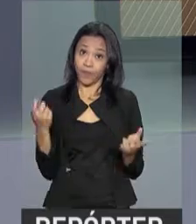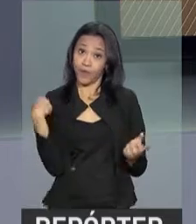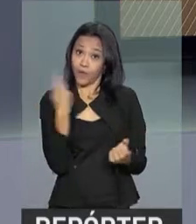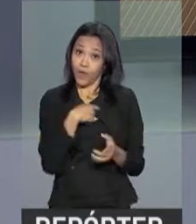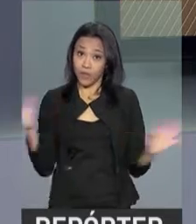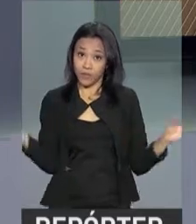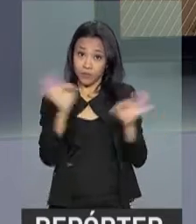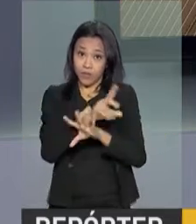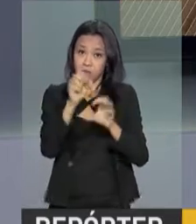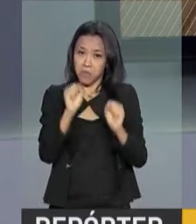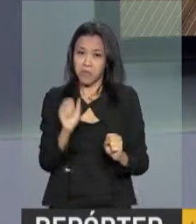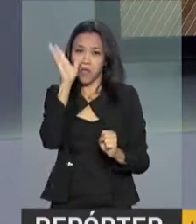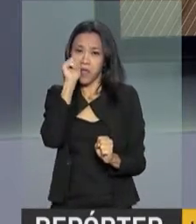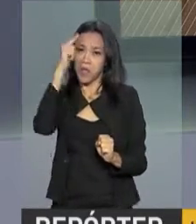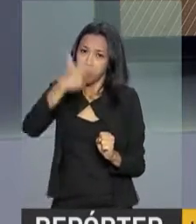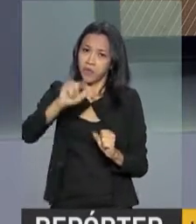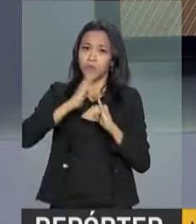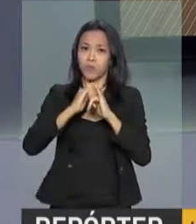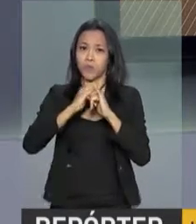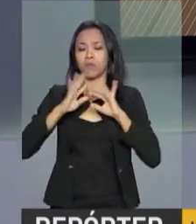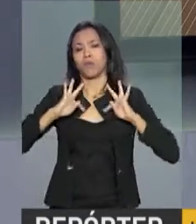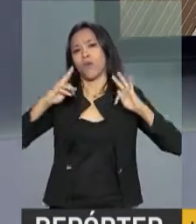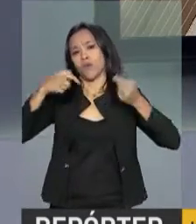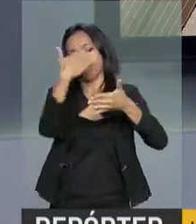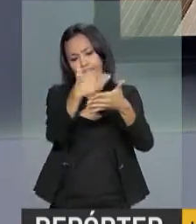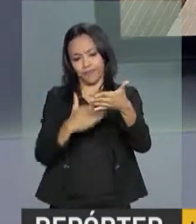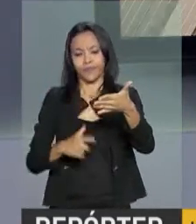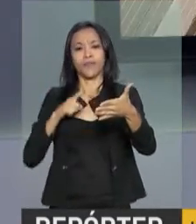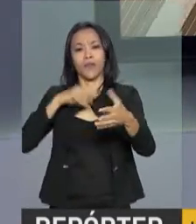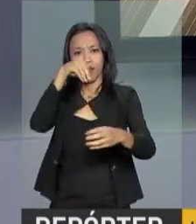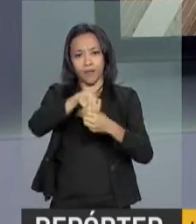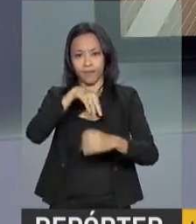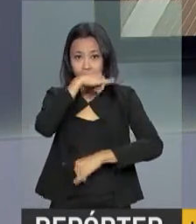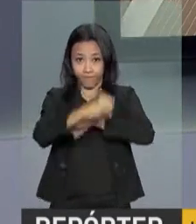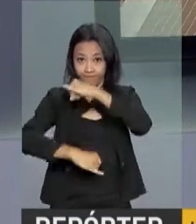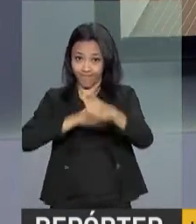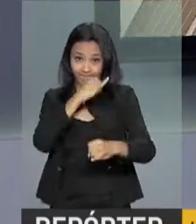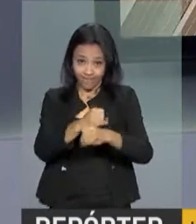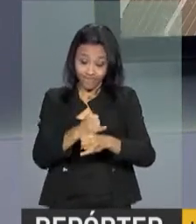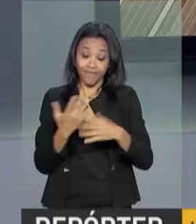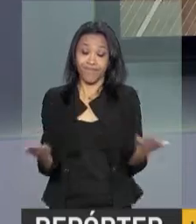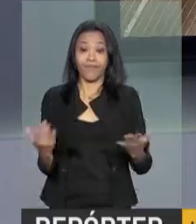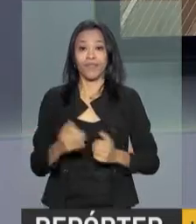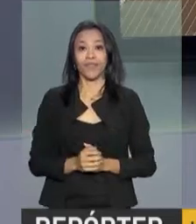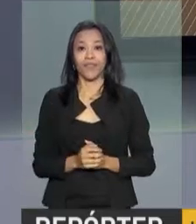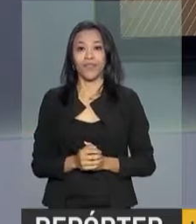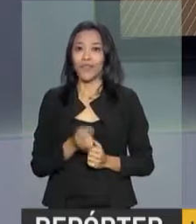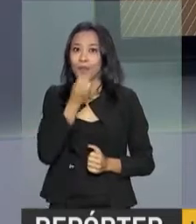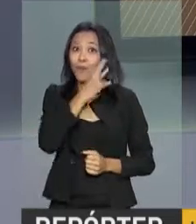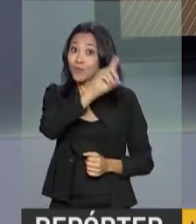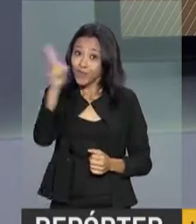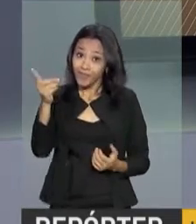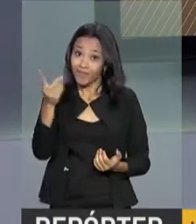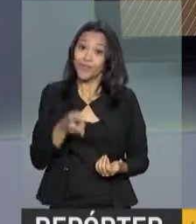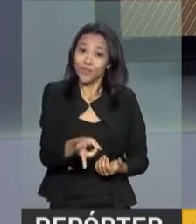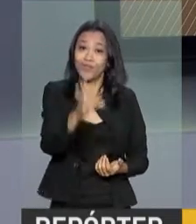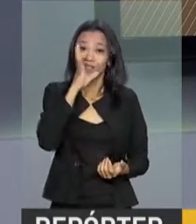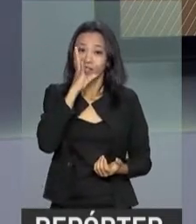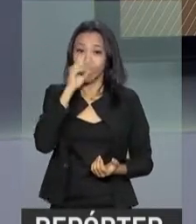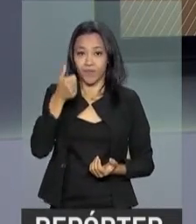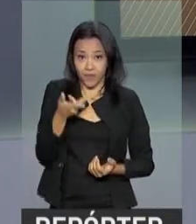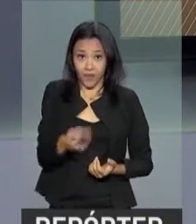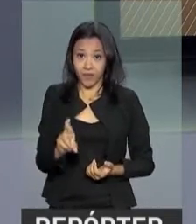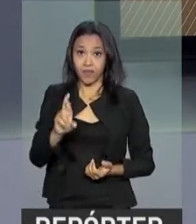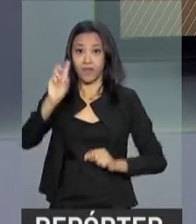reportagens no youtube e toda nossa programação também está na página da nbr na internet um bom dia para você e continue com a gente